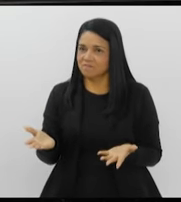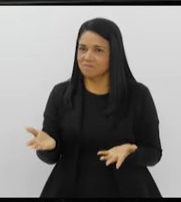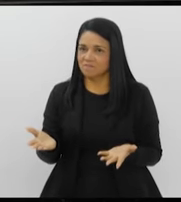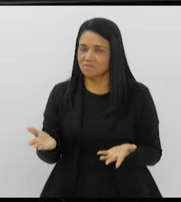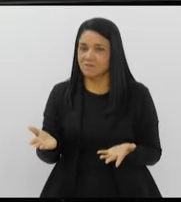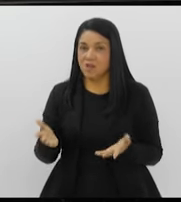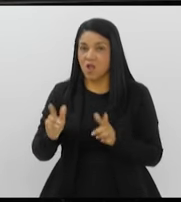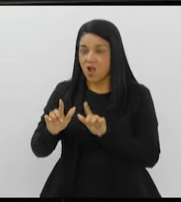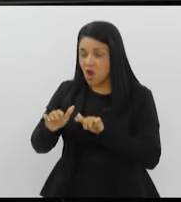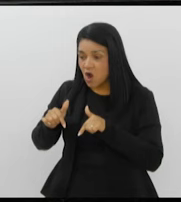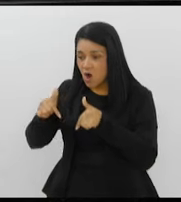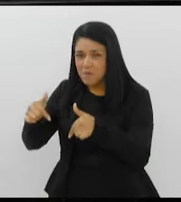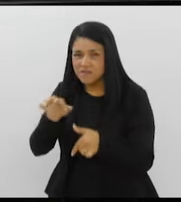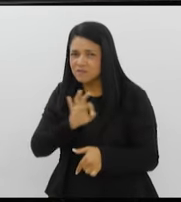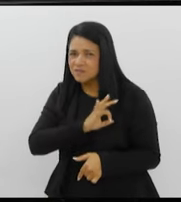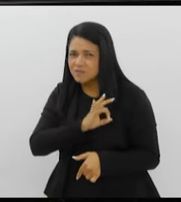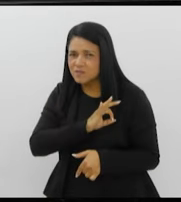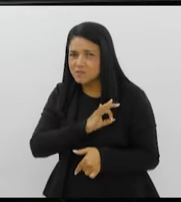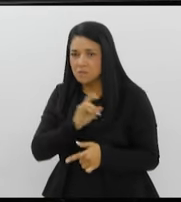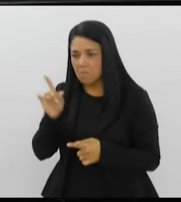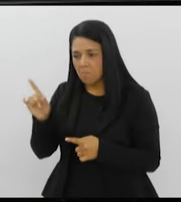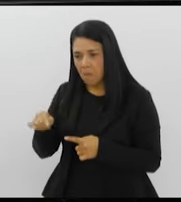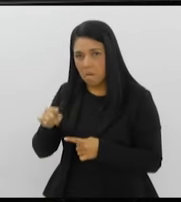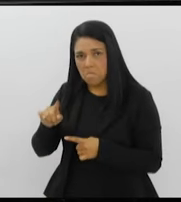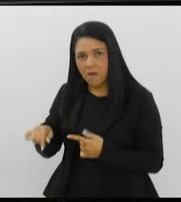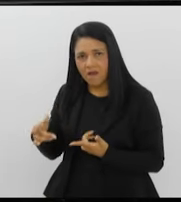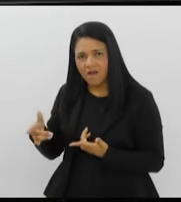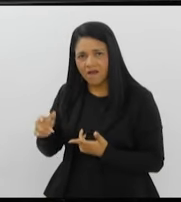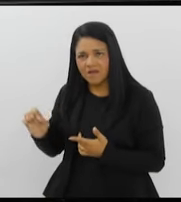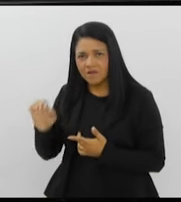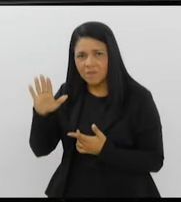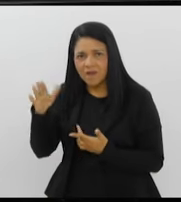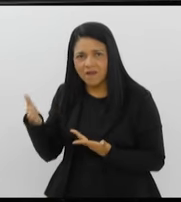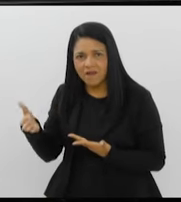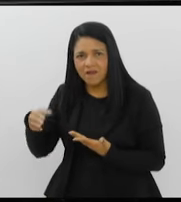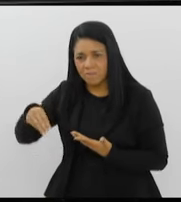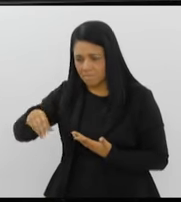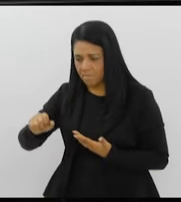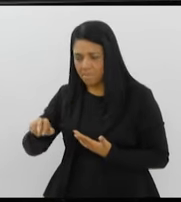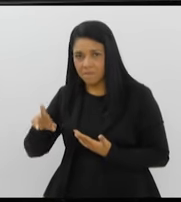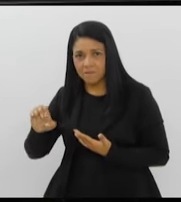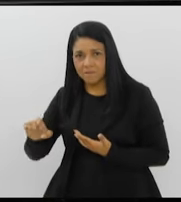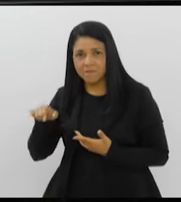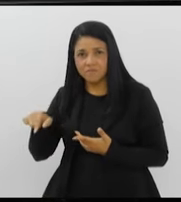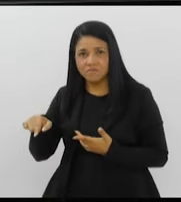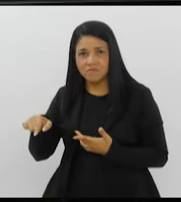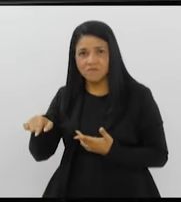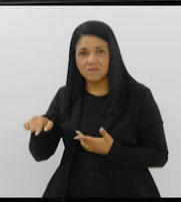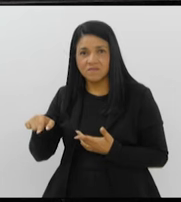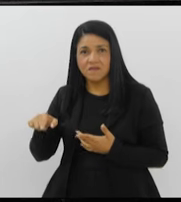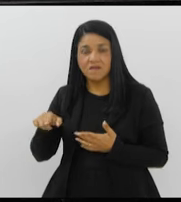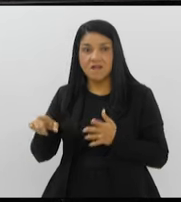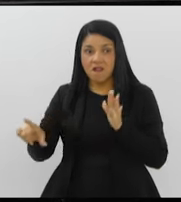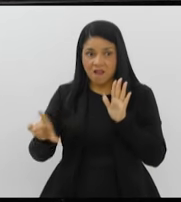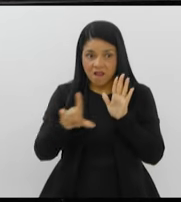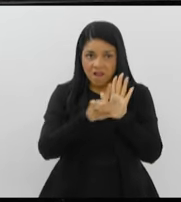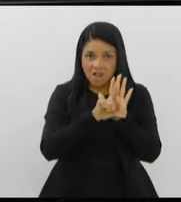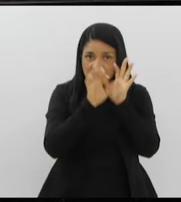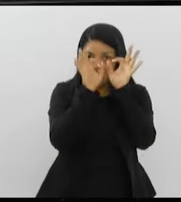A operação está encerrada. A operação que estava sendo realizada de maneira legal,